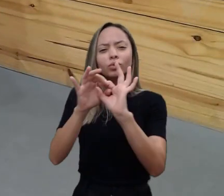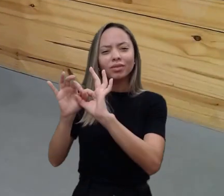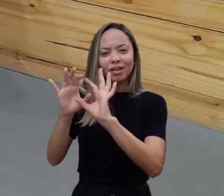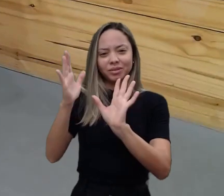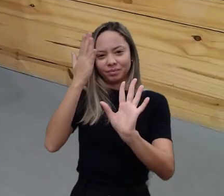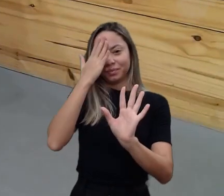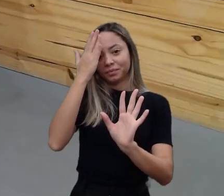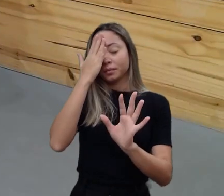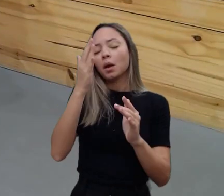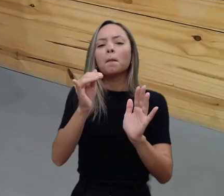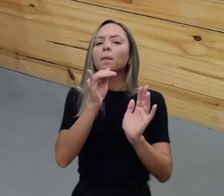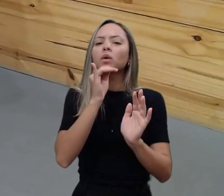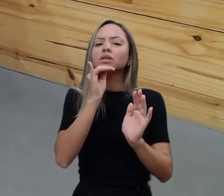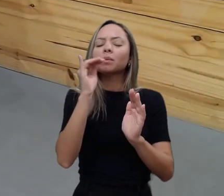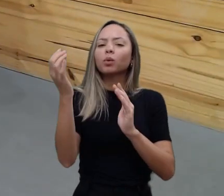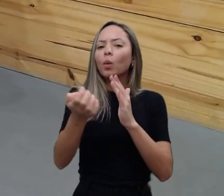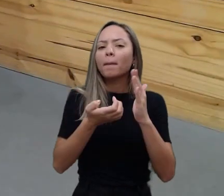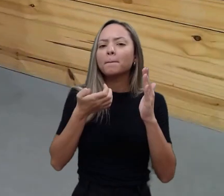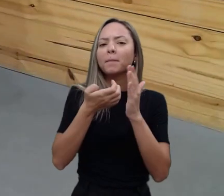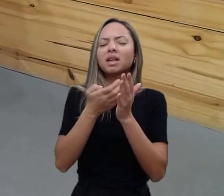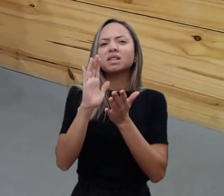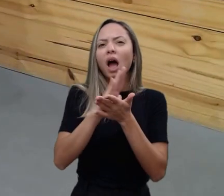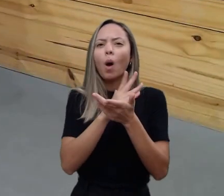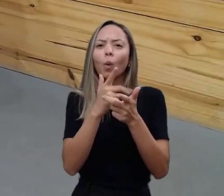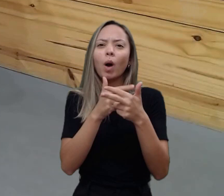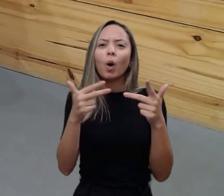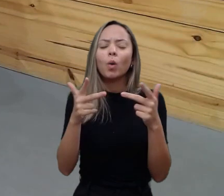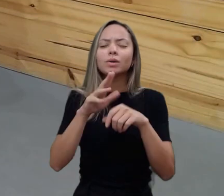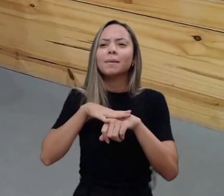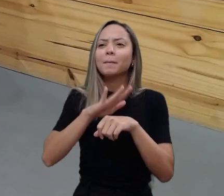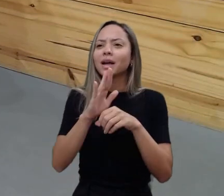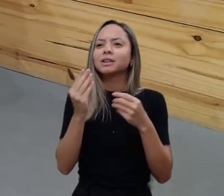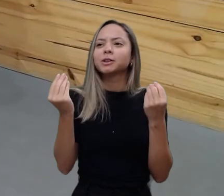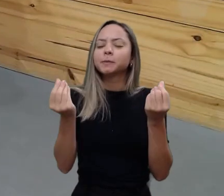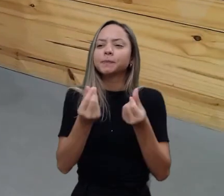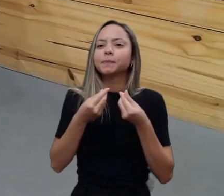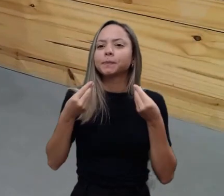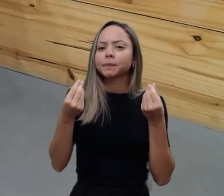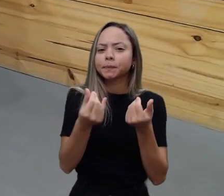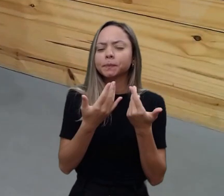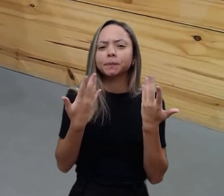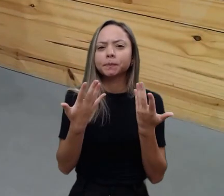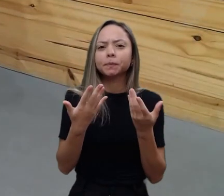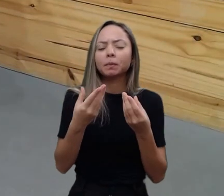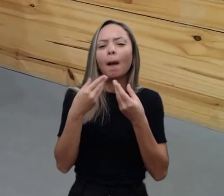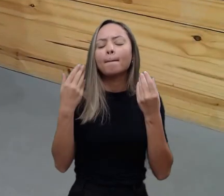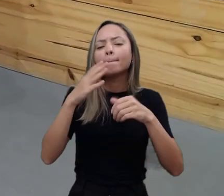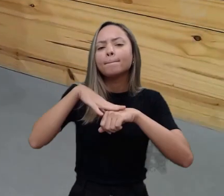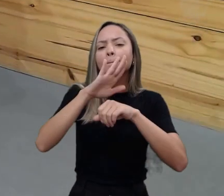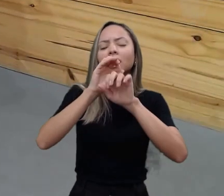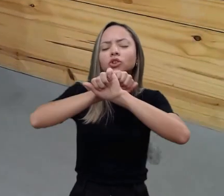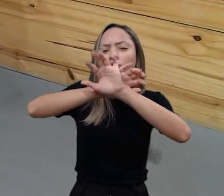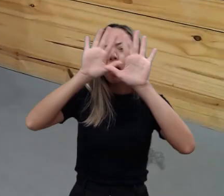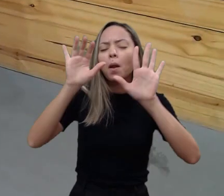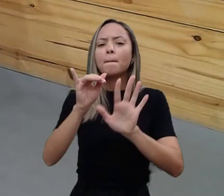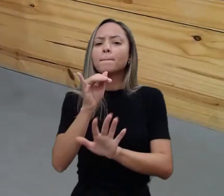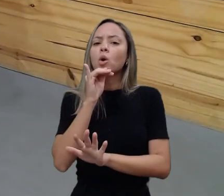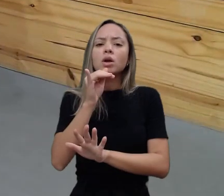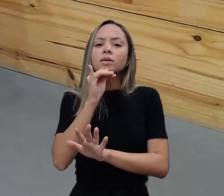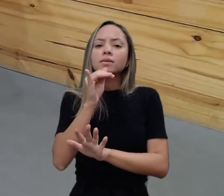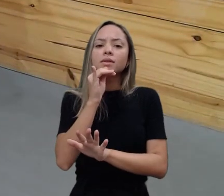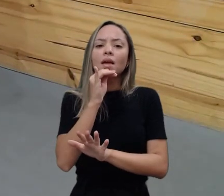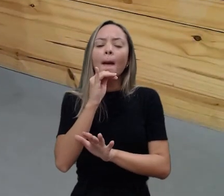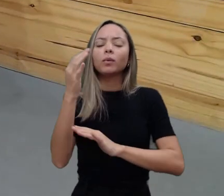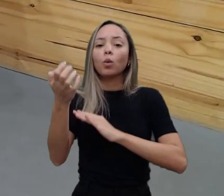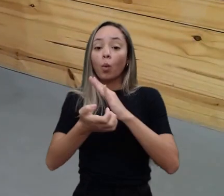geral. Uma empresa, vamos falar algo mais digamos assim... Mais próximo. Mais próximo. Uma empresa de